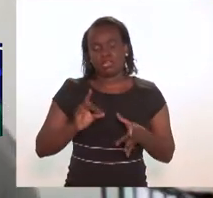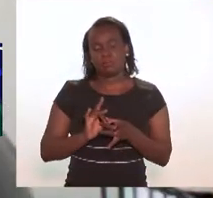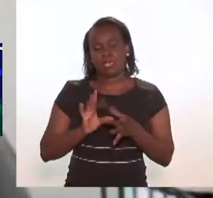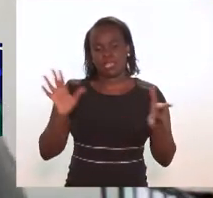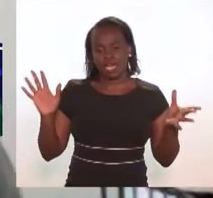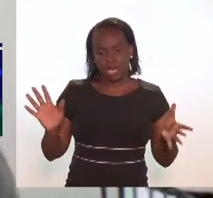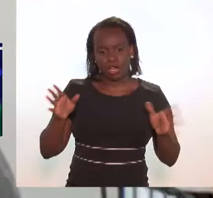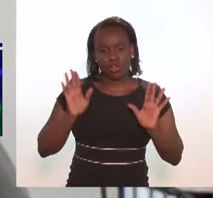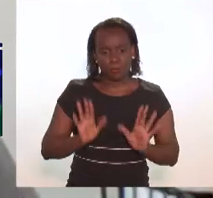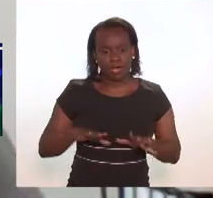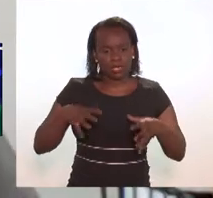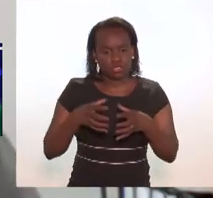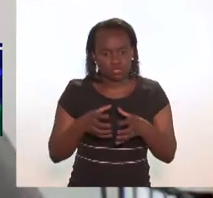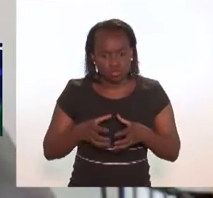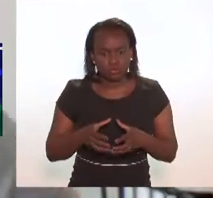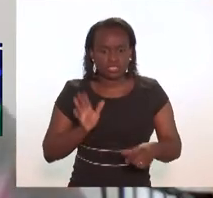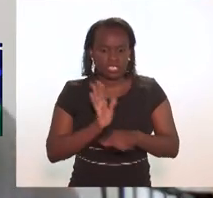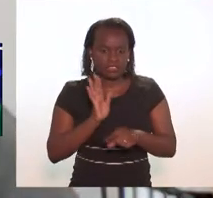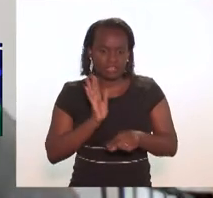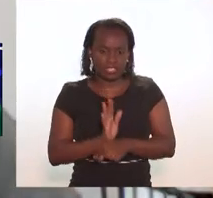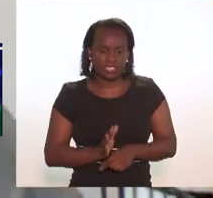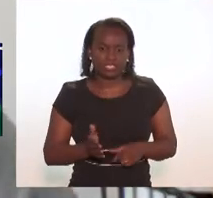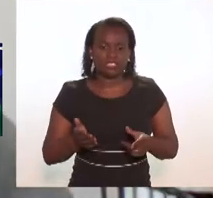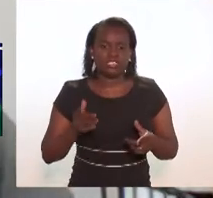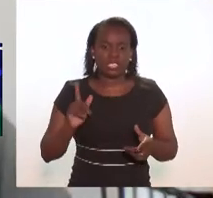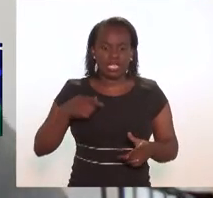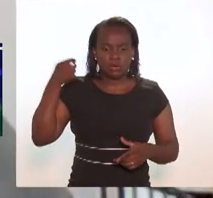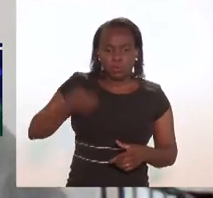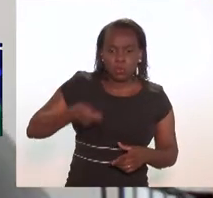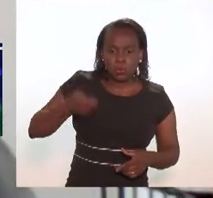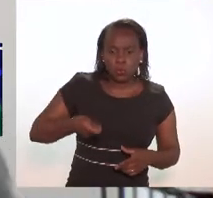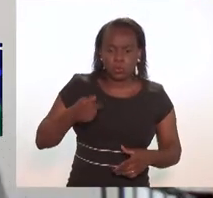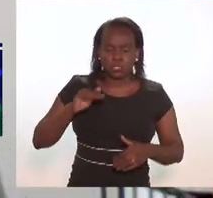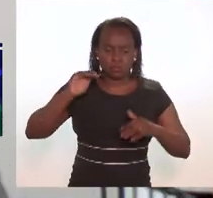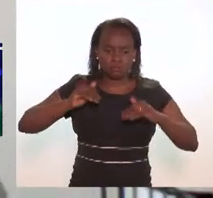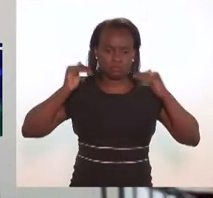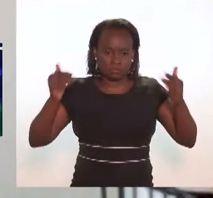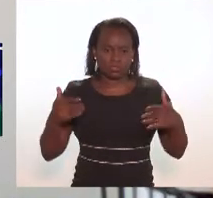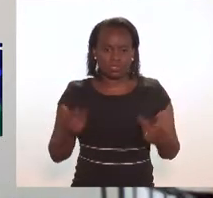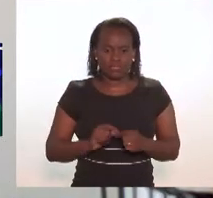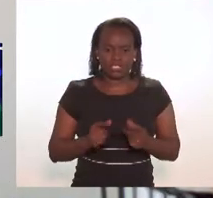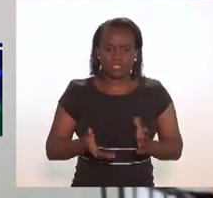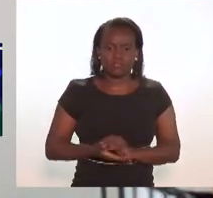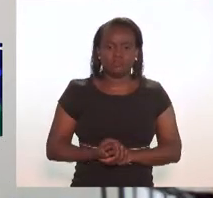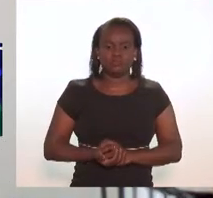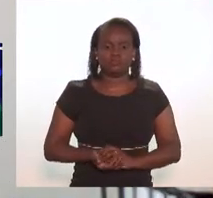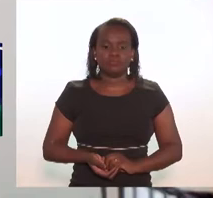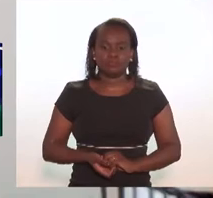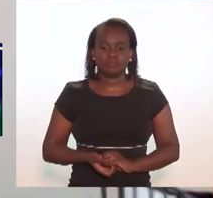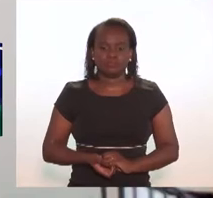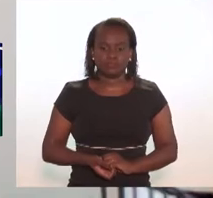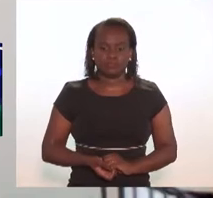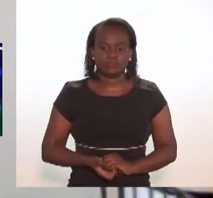perde uma oportunidade de defender uma medida ditatorial e autoritária, veio aqui fazer.